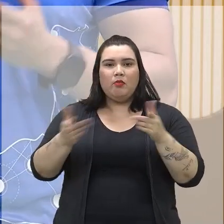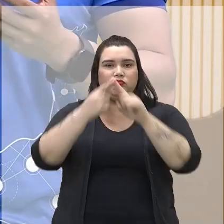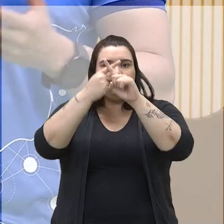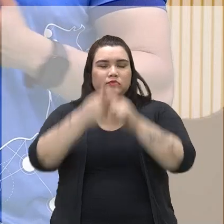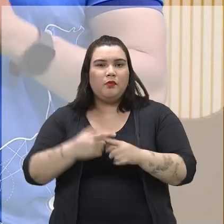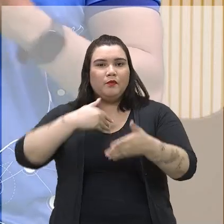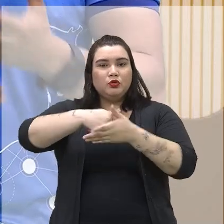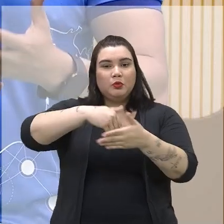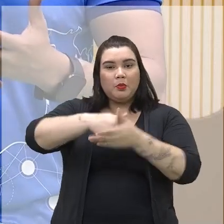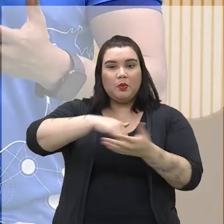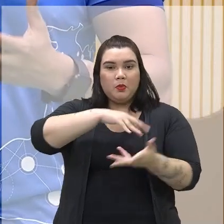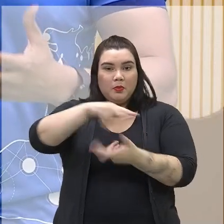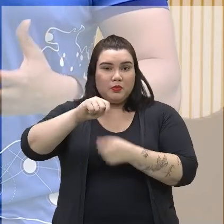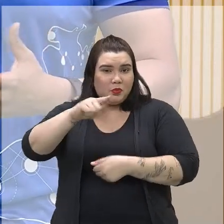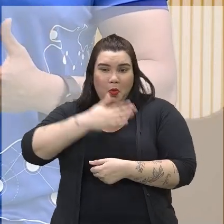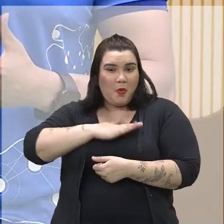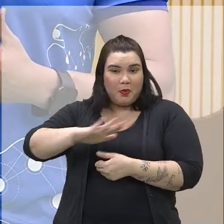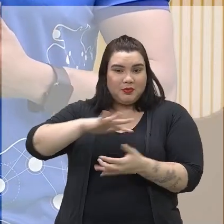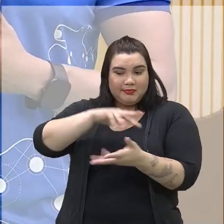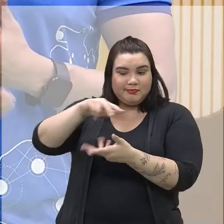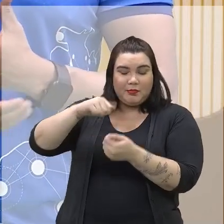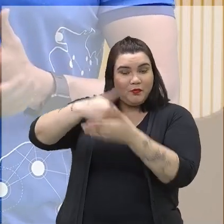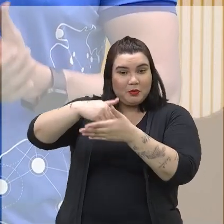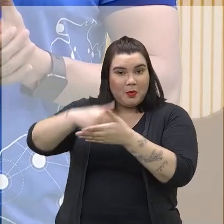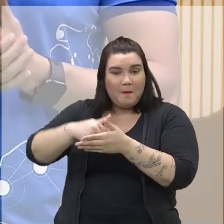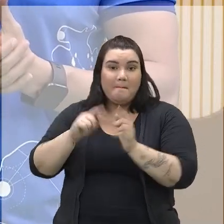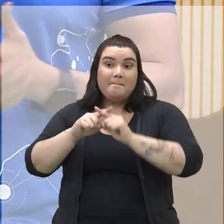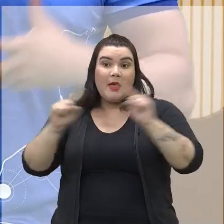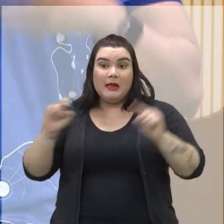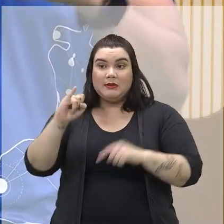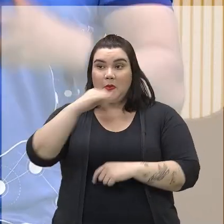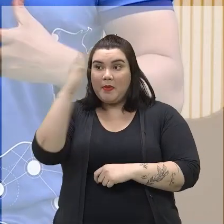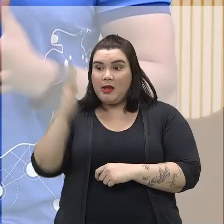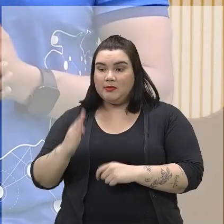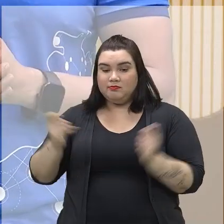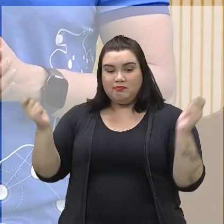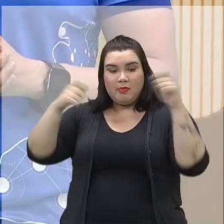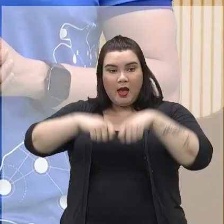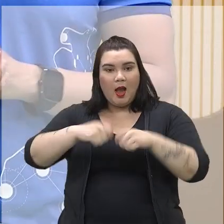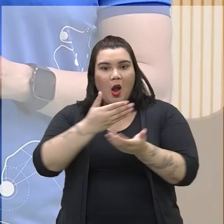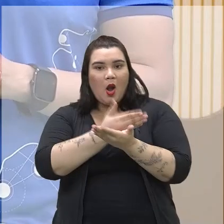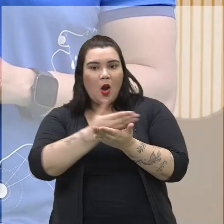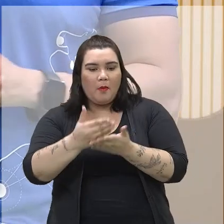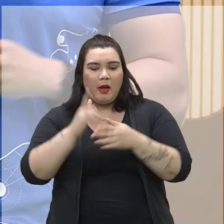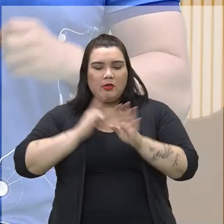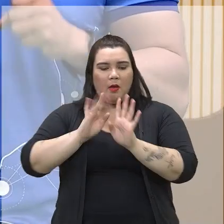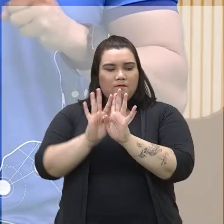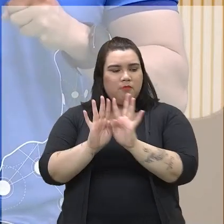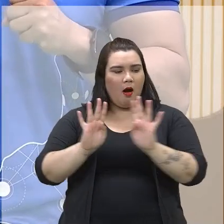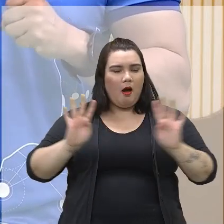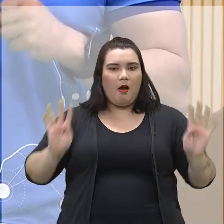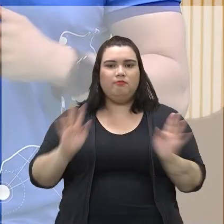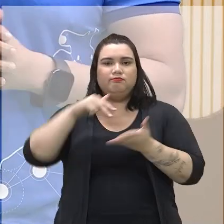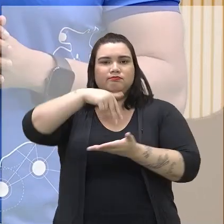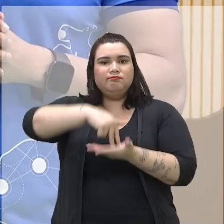você pode não gostar de futebol, mas quando a nossa seleção entra para jogar, que o hino nacional ele toca, né, o coração fica a